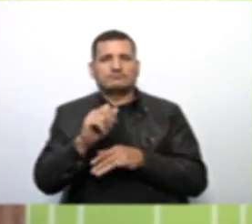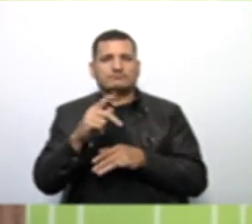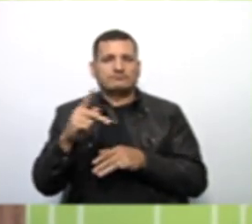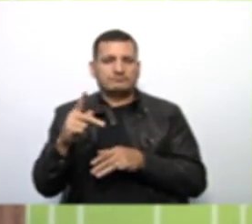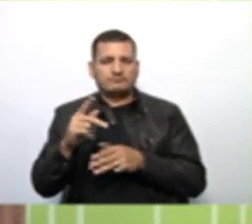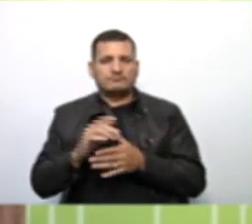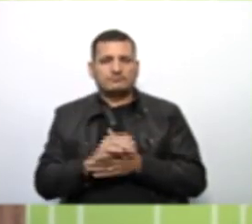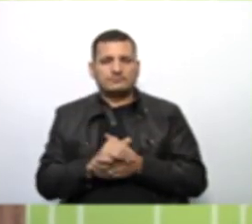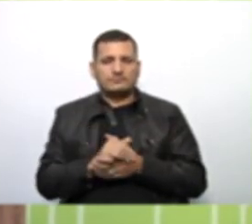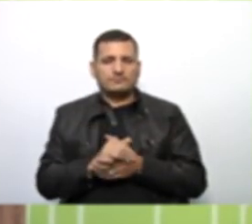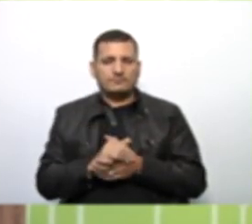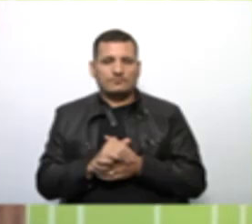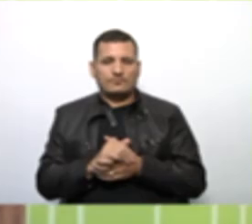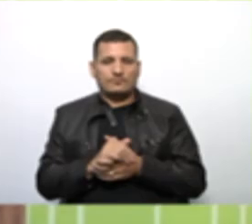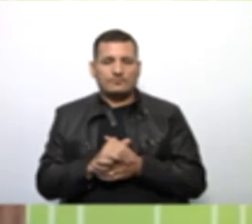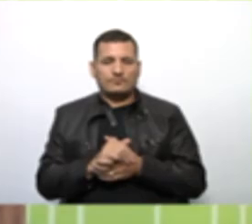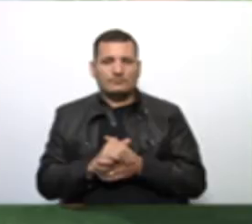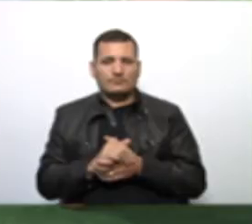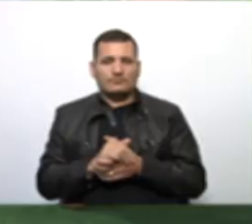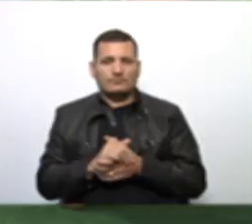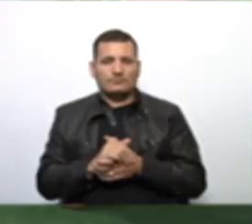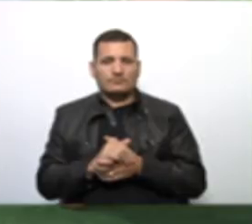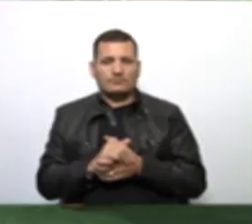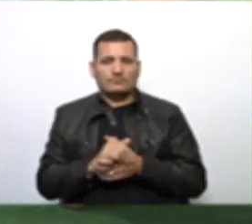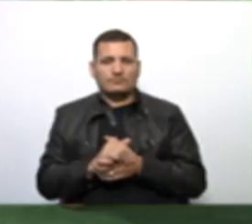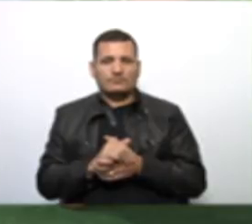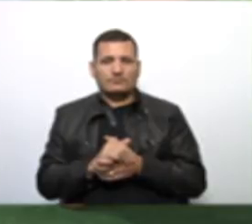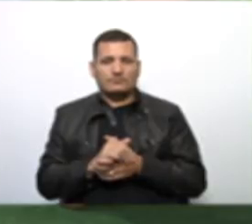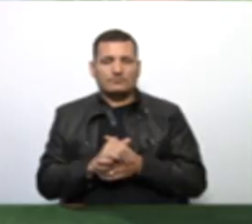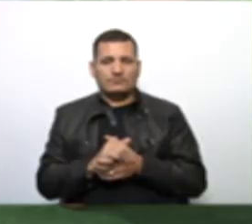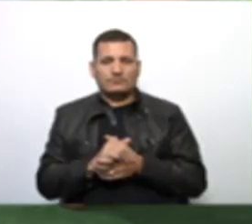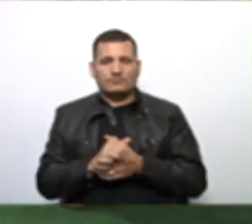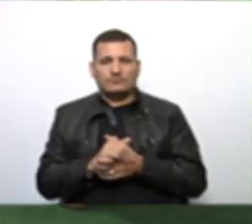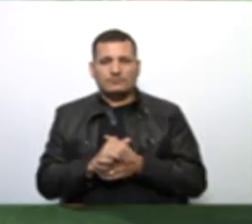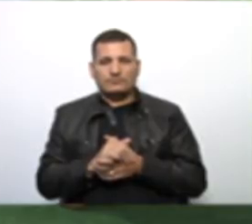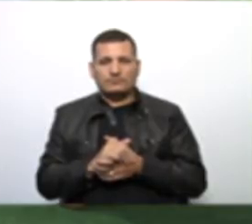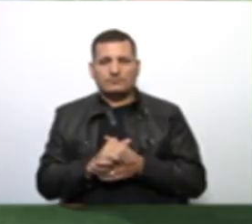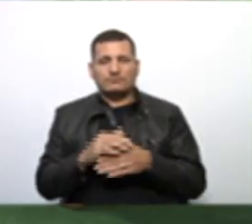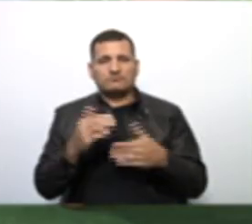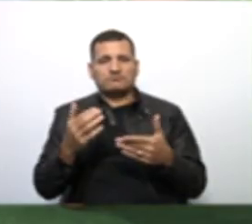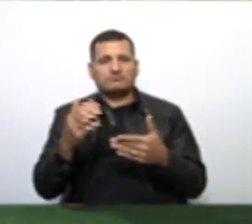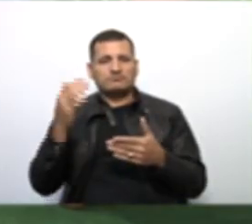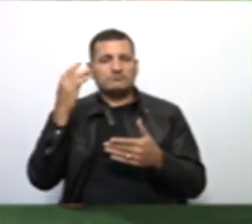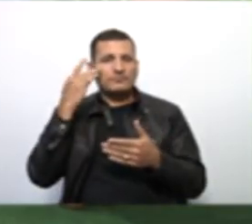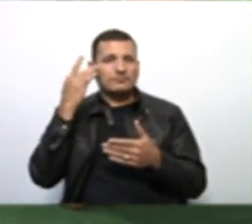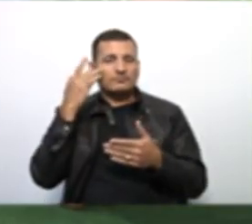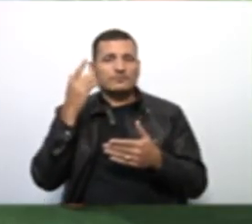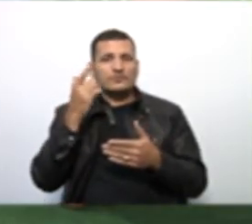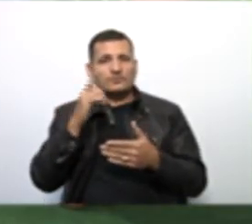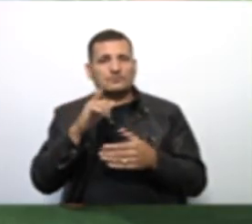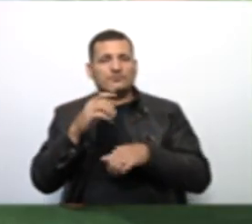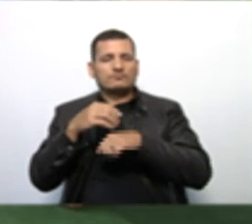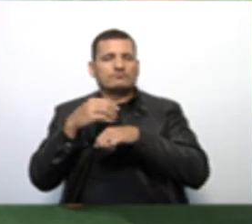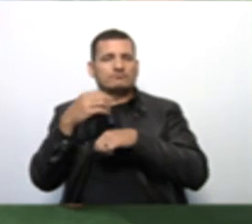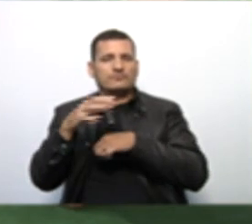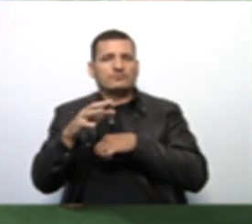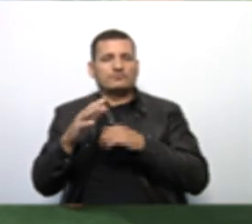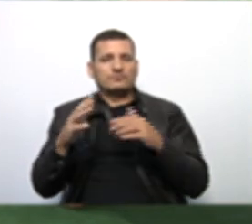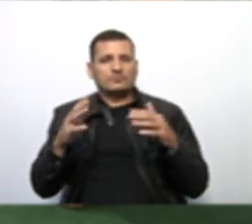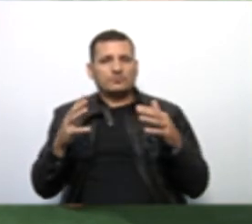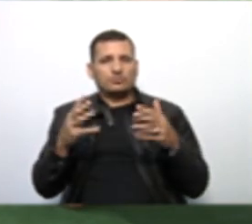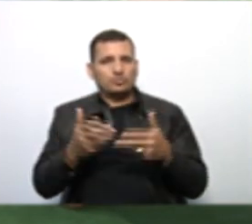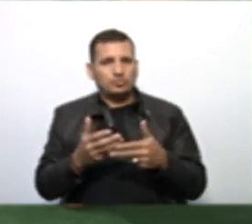na linguagem. Professor? Bom, professor, eu acho que a gente conseguiu passar, né, tudo que a gente queria passar para